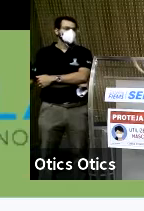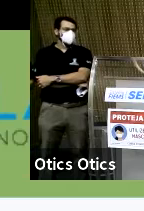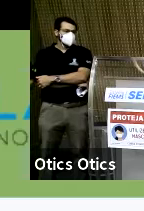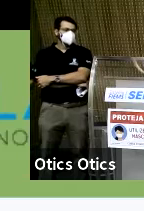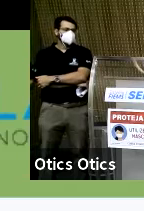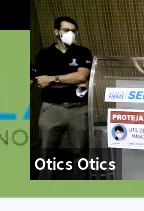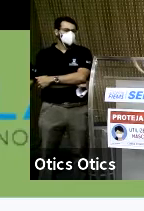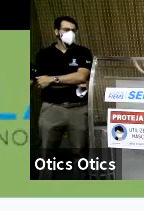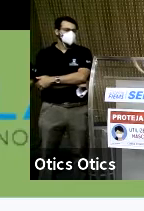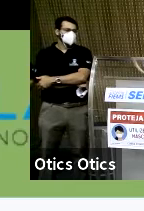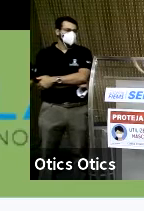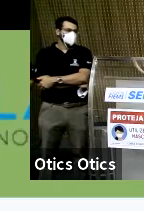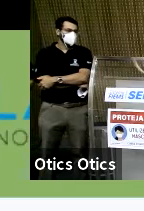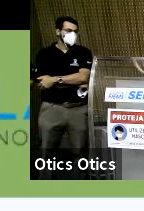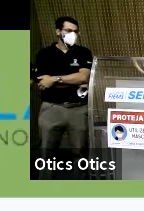Identifica.